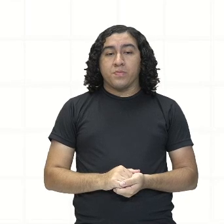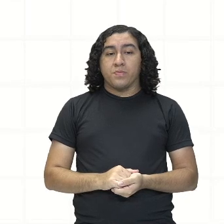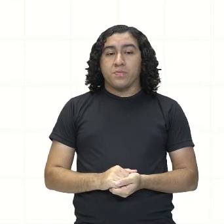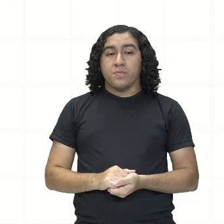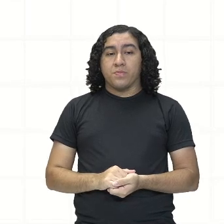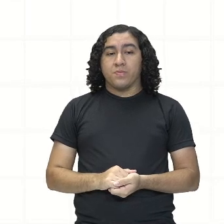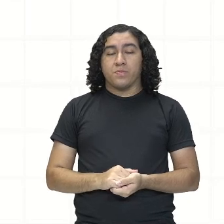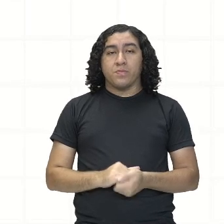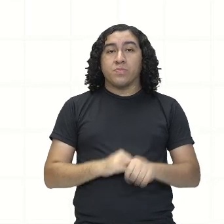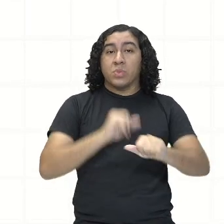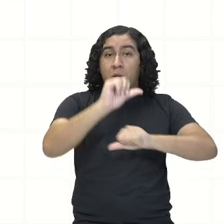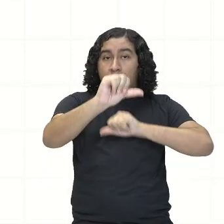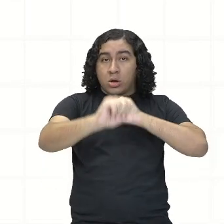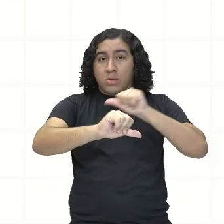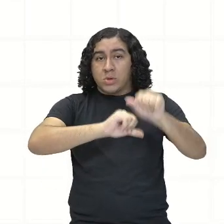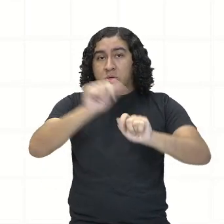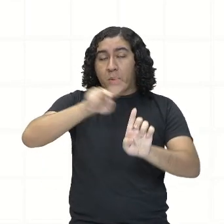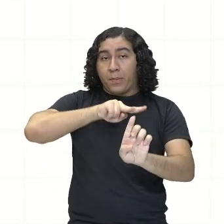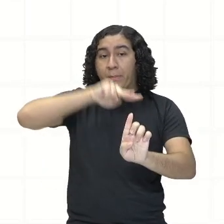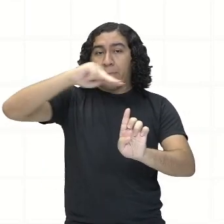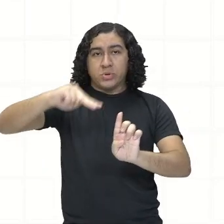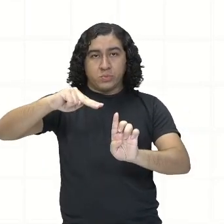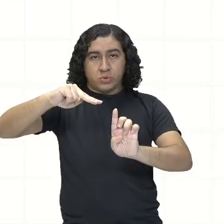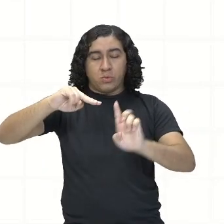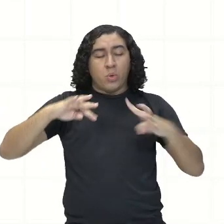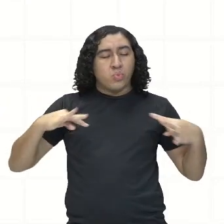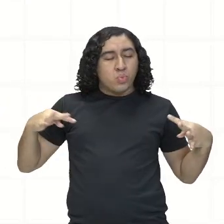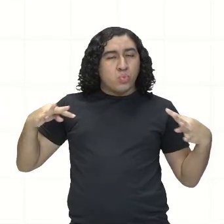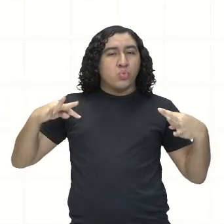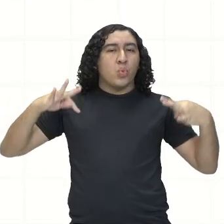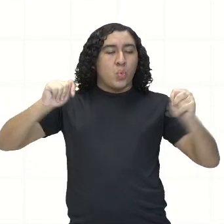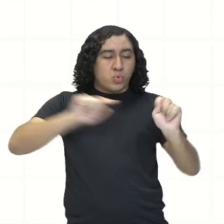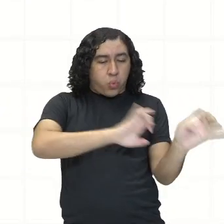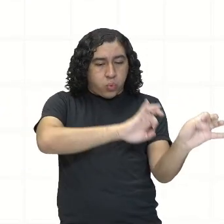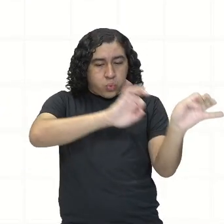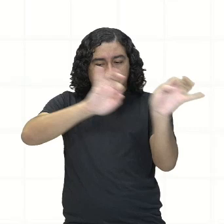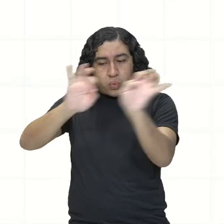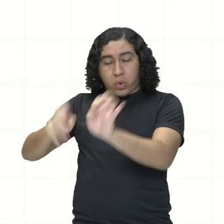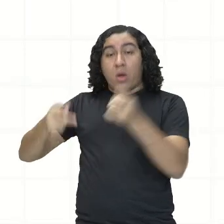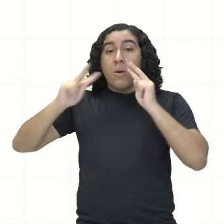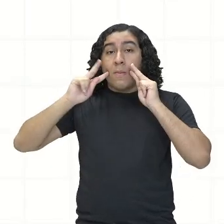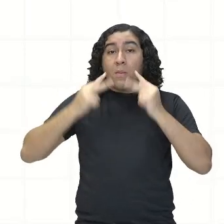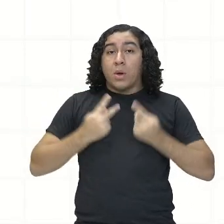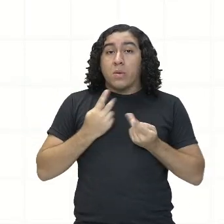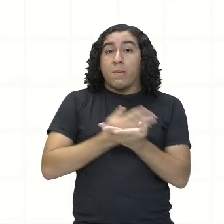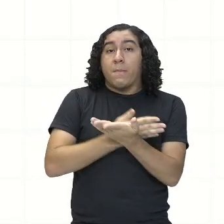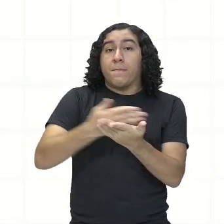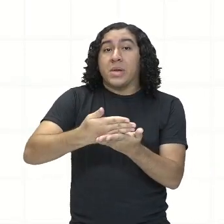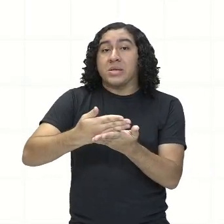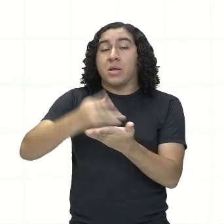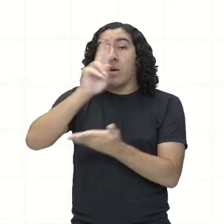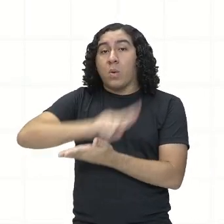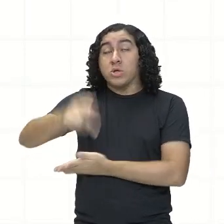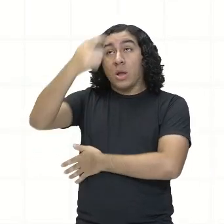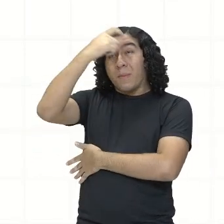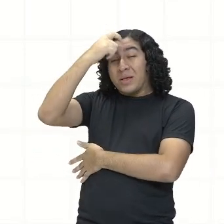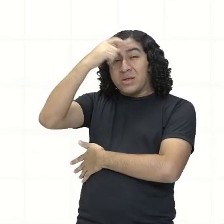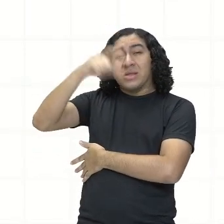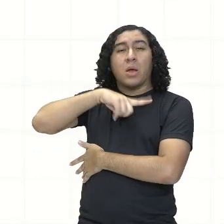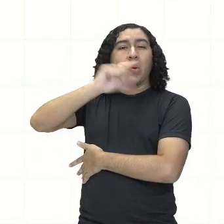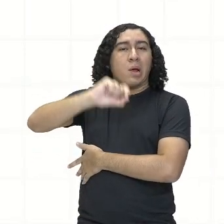só, tudo isso que nós estamos falando aqui é para dizer que o homem está começando a utilizar a sua razão para